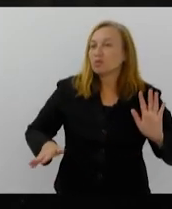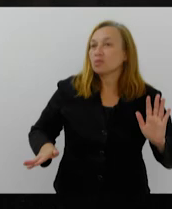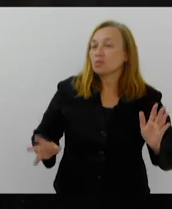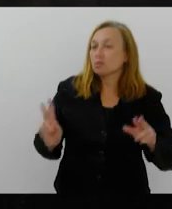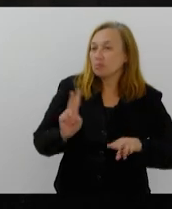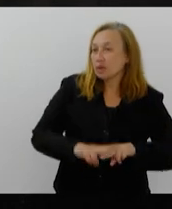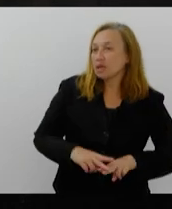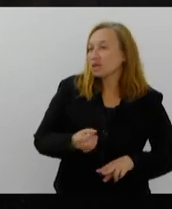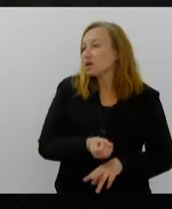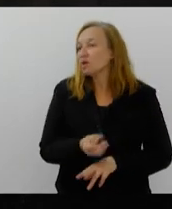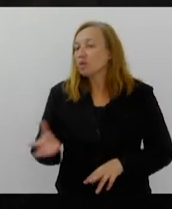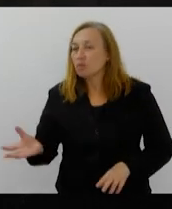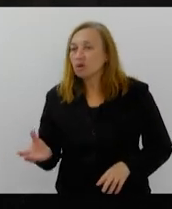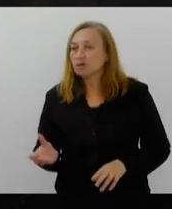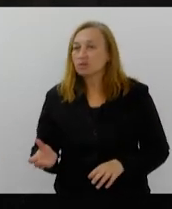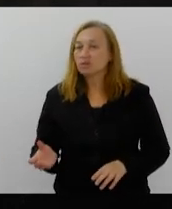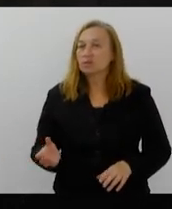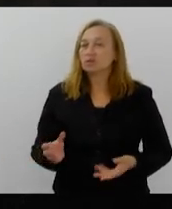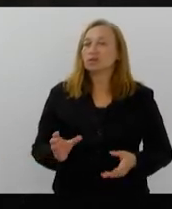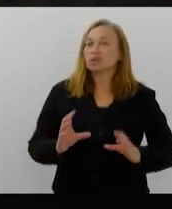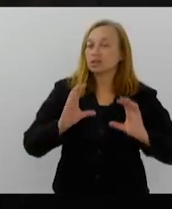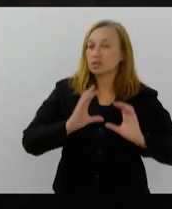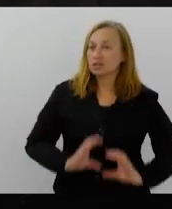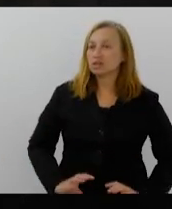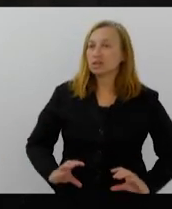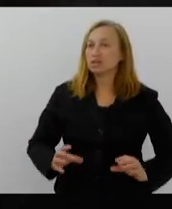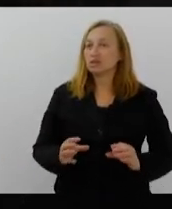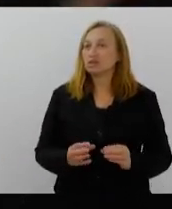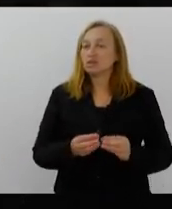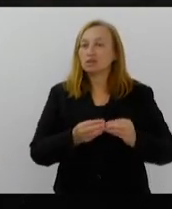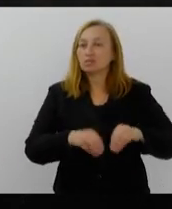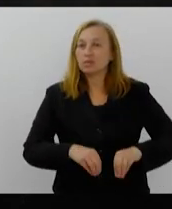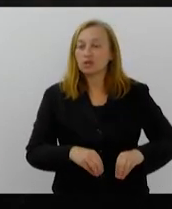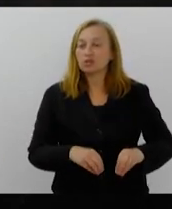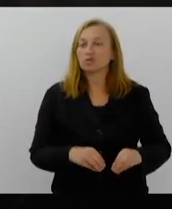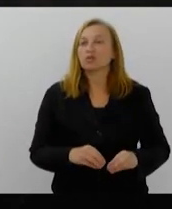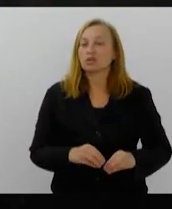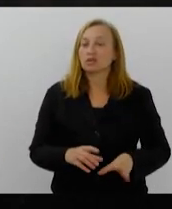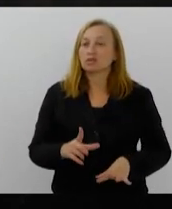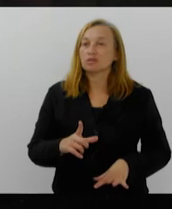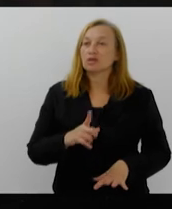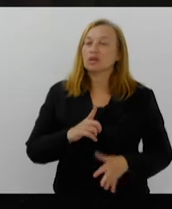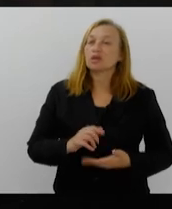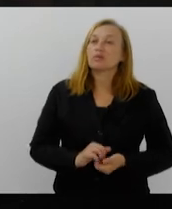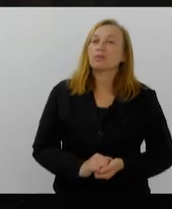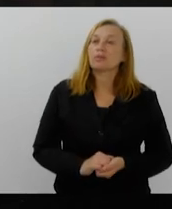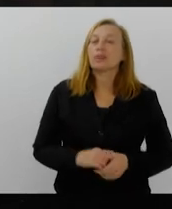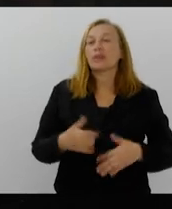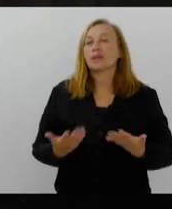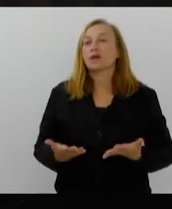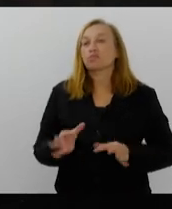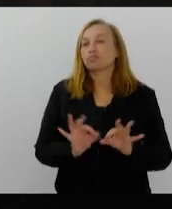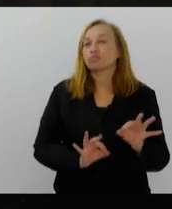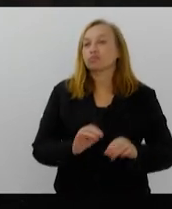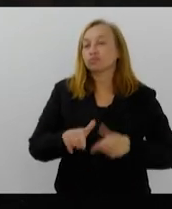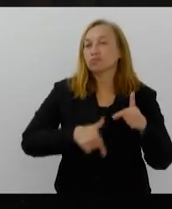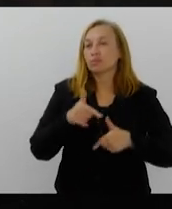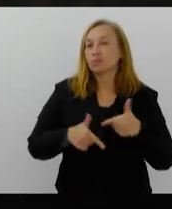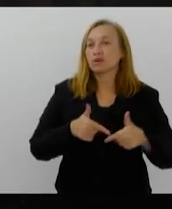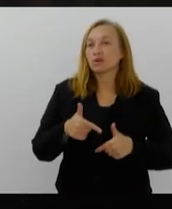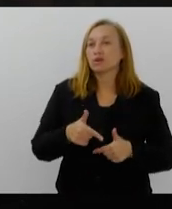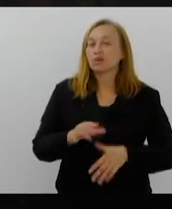ou cidadãos que são diretamente impactados por essas operações. Então, uma operação policial, por exemplo, que